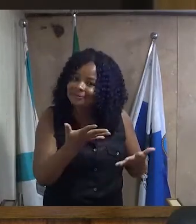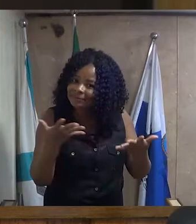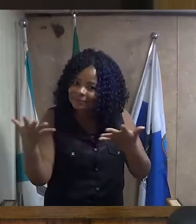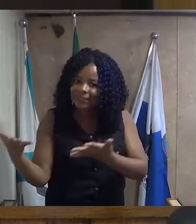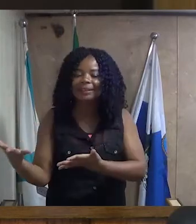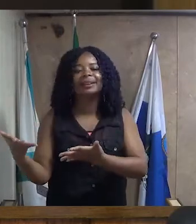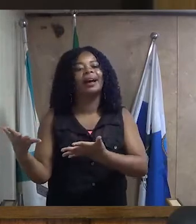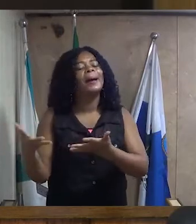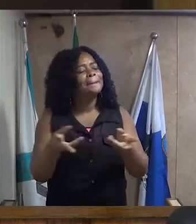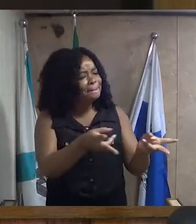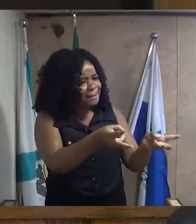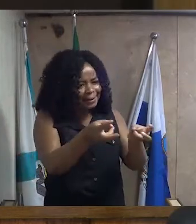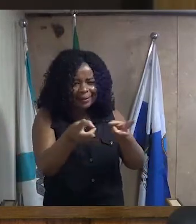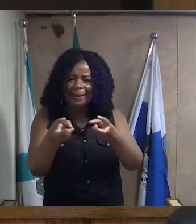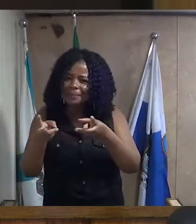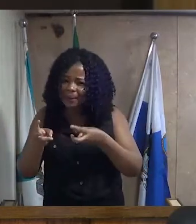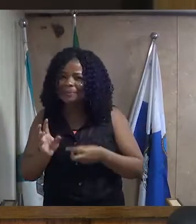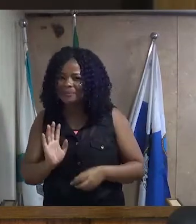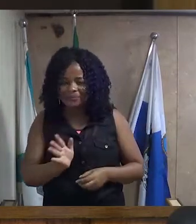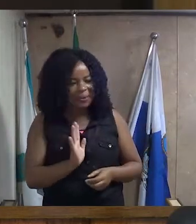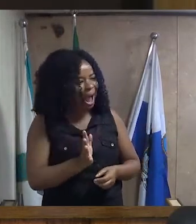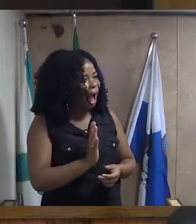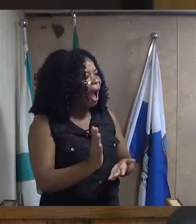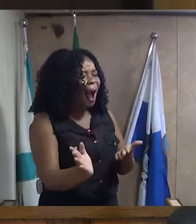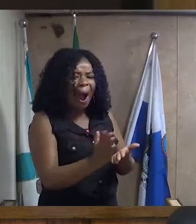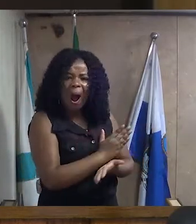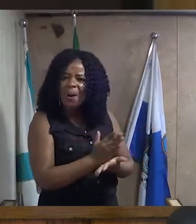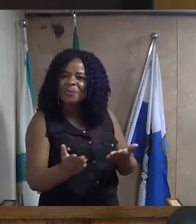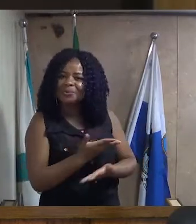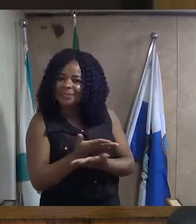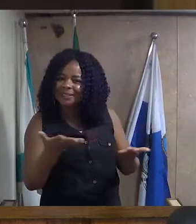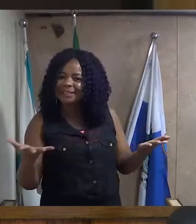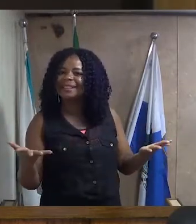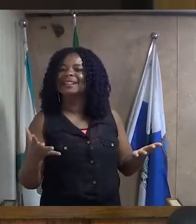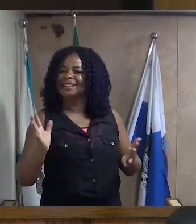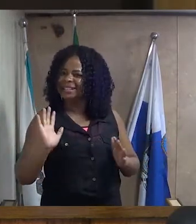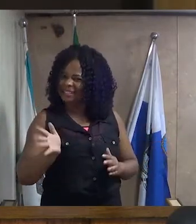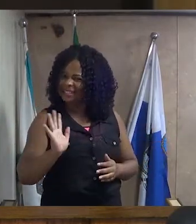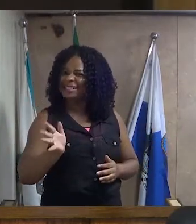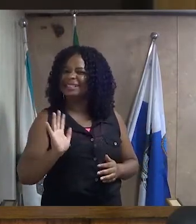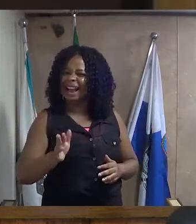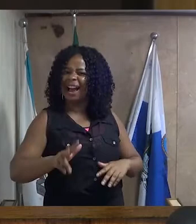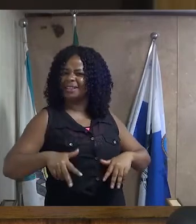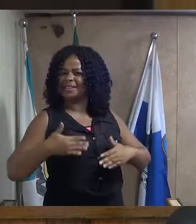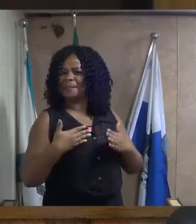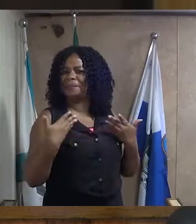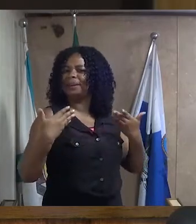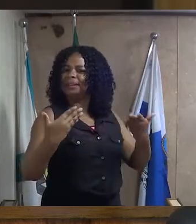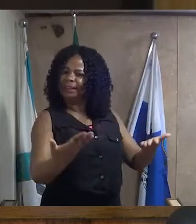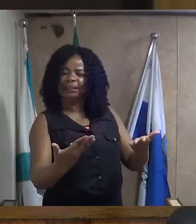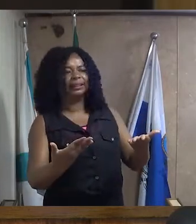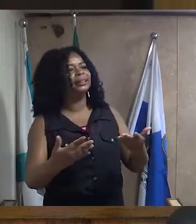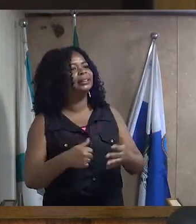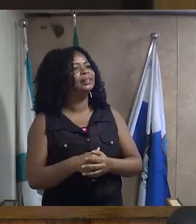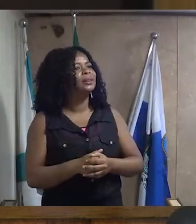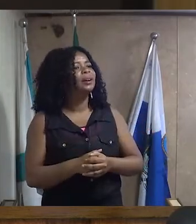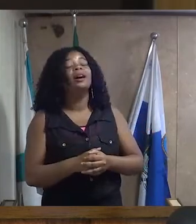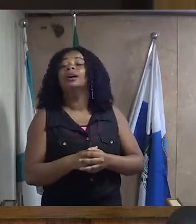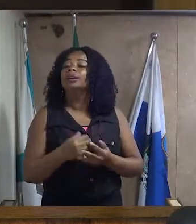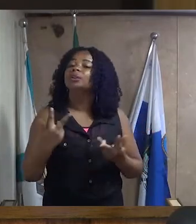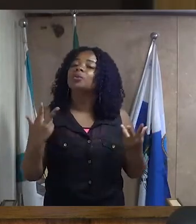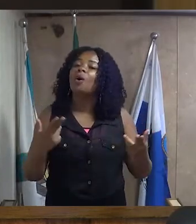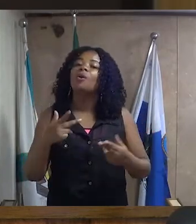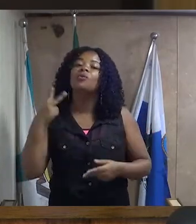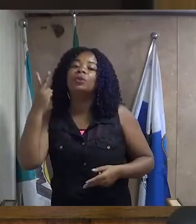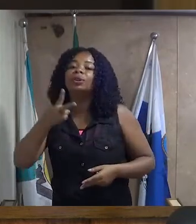já percebemos de antemão que alguns de vocês já estão se despontando, como o vereador Alex, o Bicho Grandão, eu